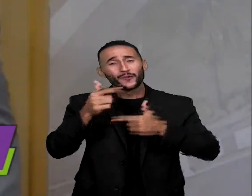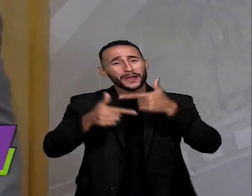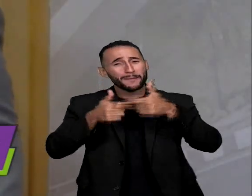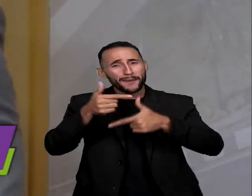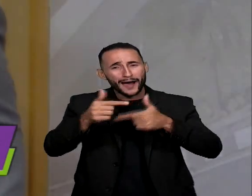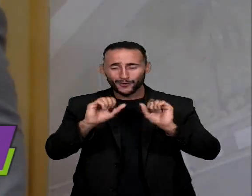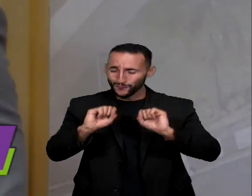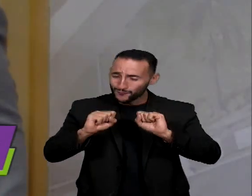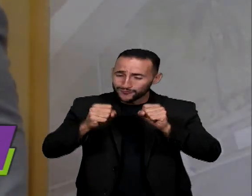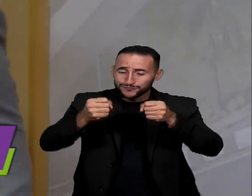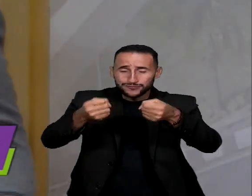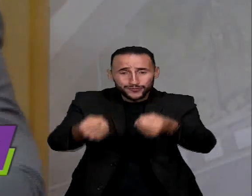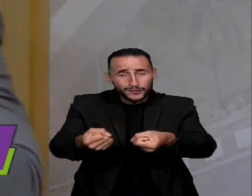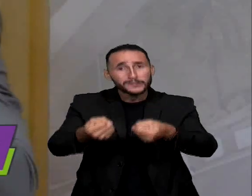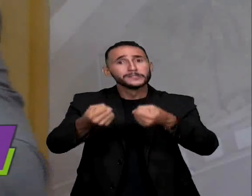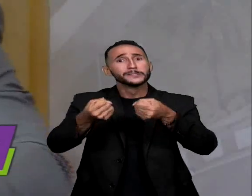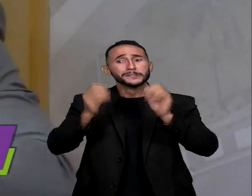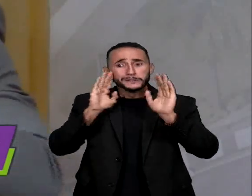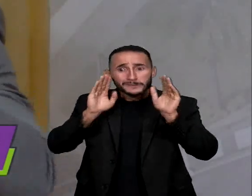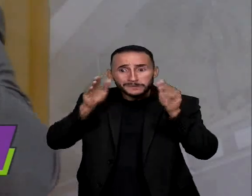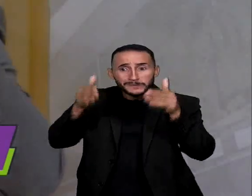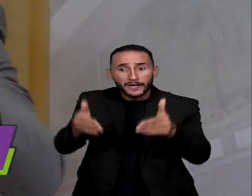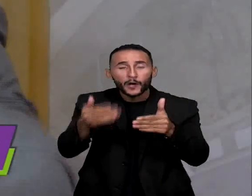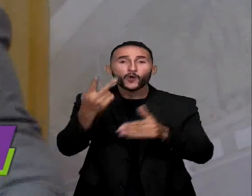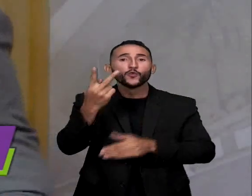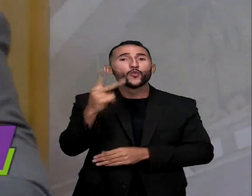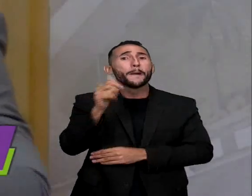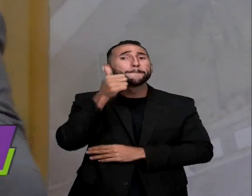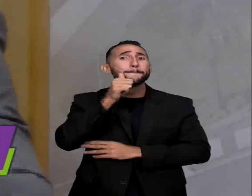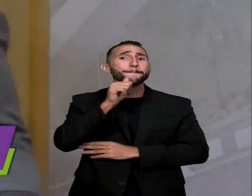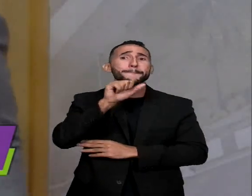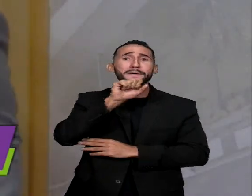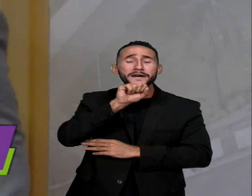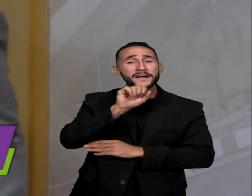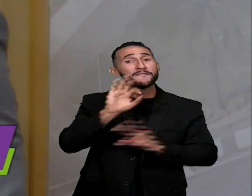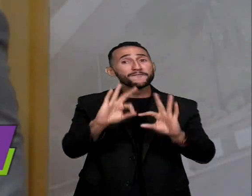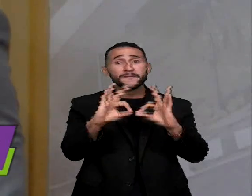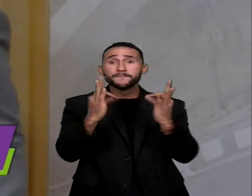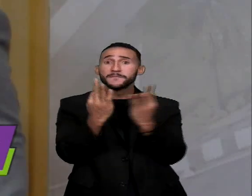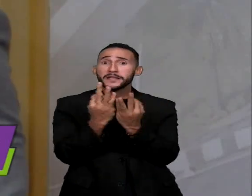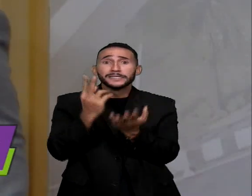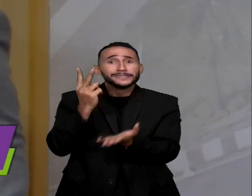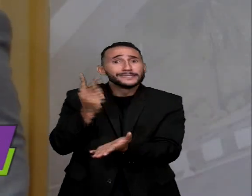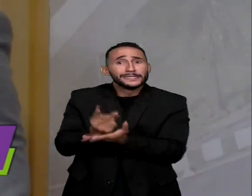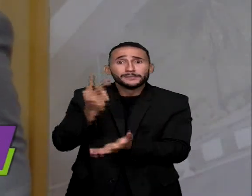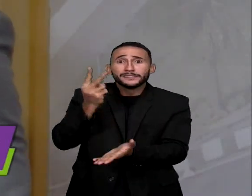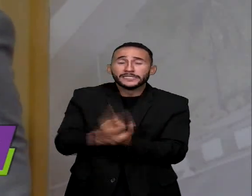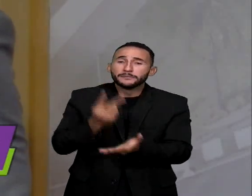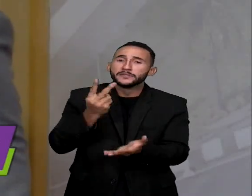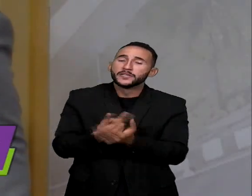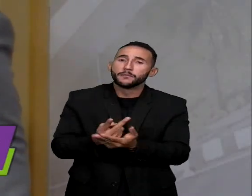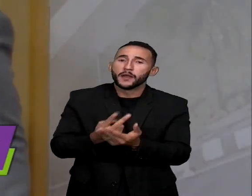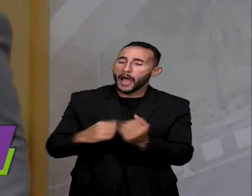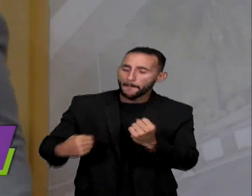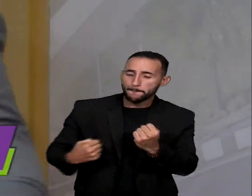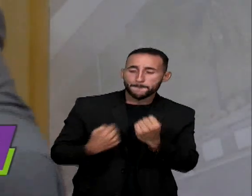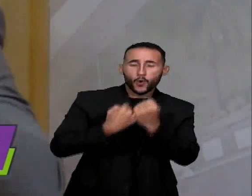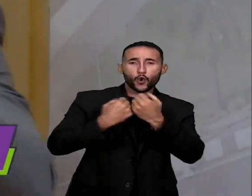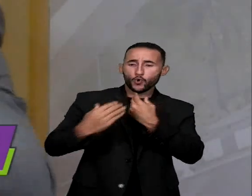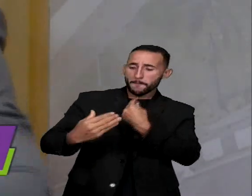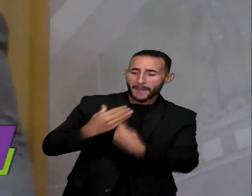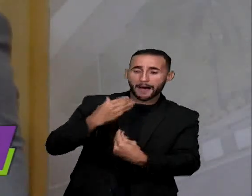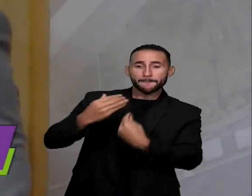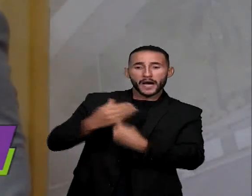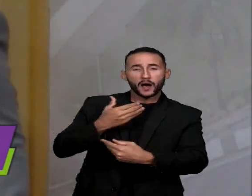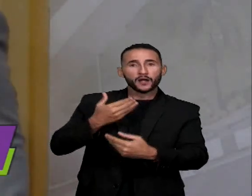e é a sua mãe né sua família que sempre tá perto nos orientando nos auxiliando e até